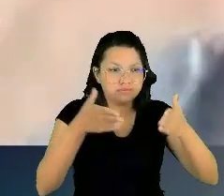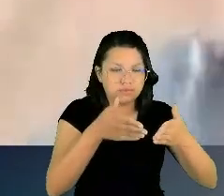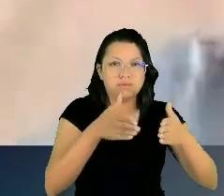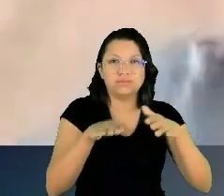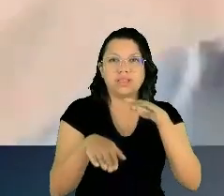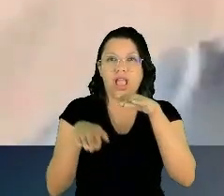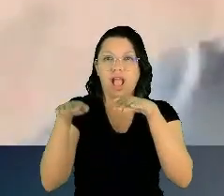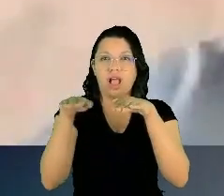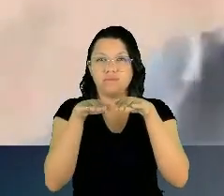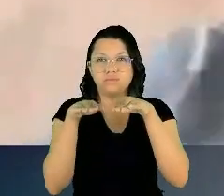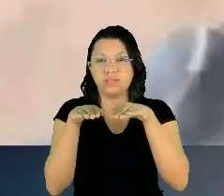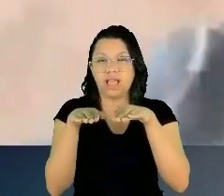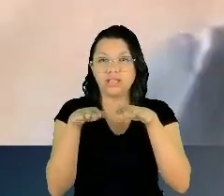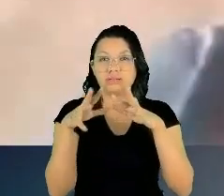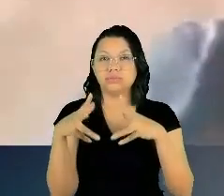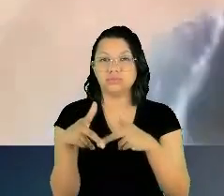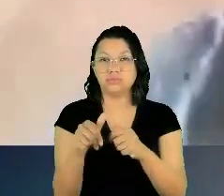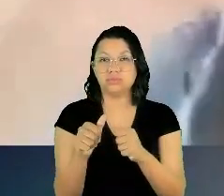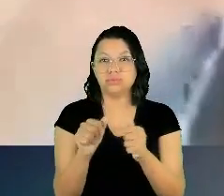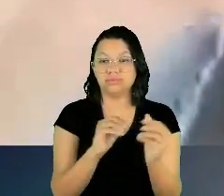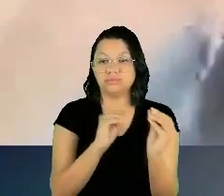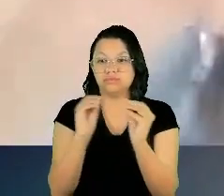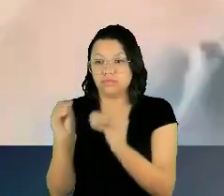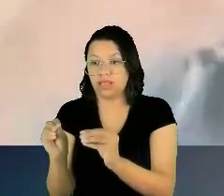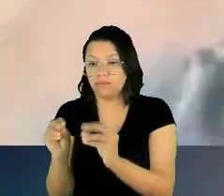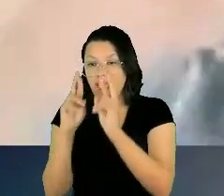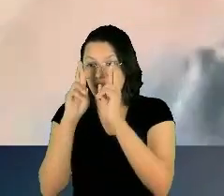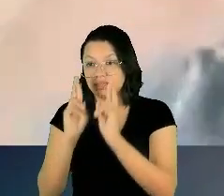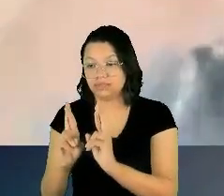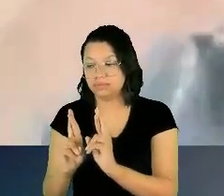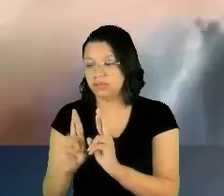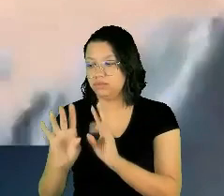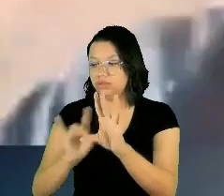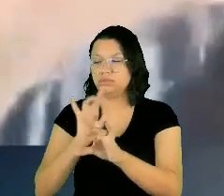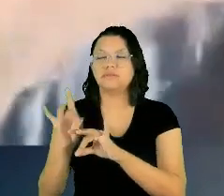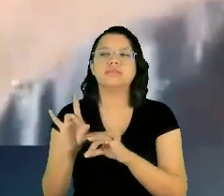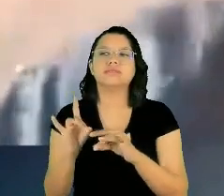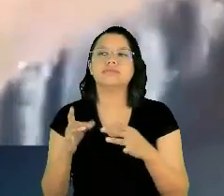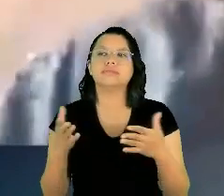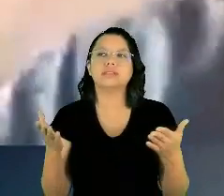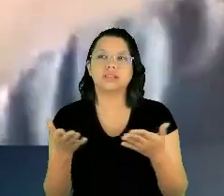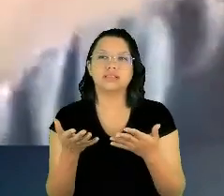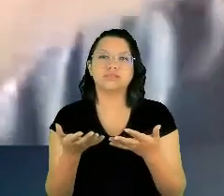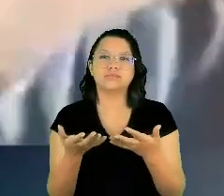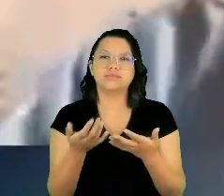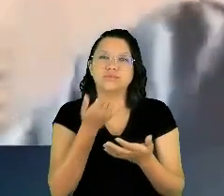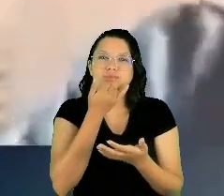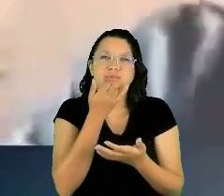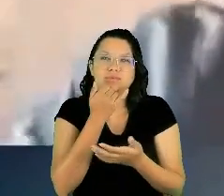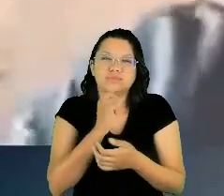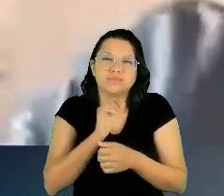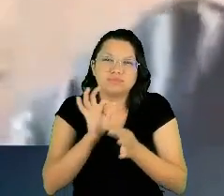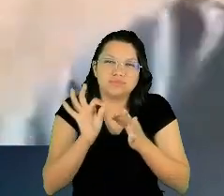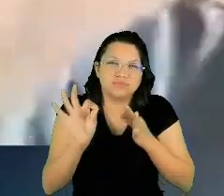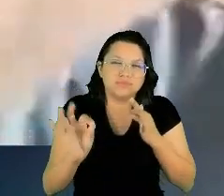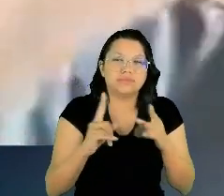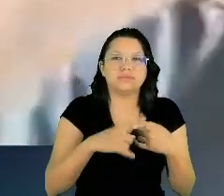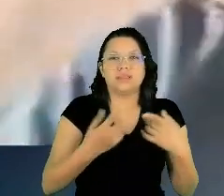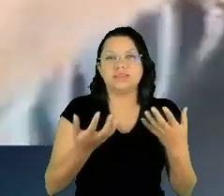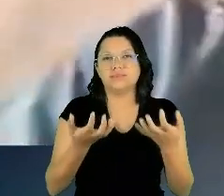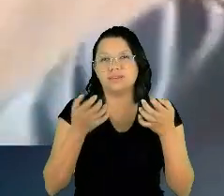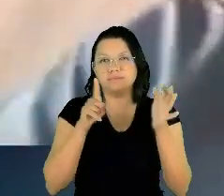o foco da igualdade absoluta para o respeito às preferências. Desculpa me alongar, é isso que eu queria